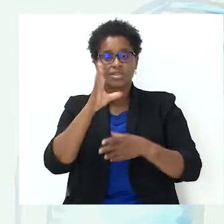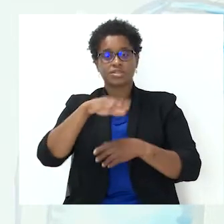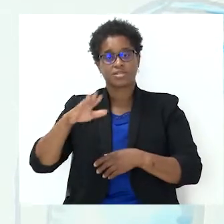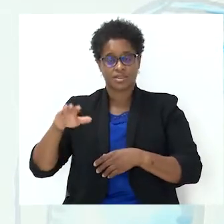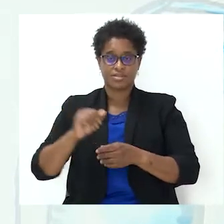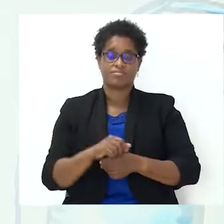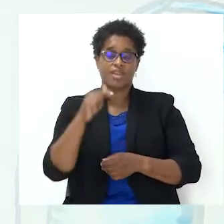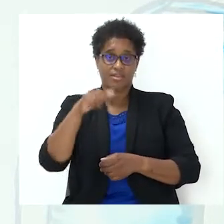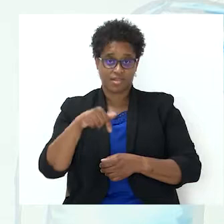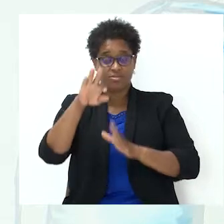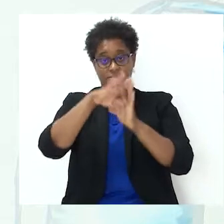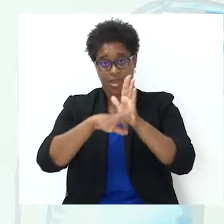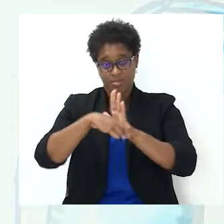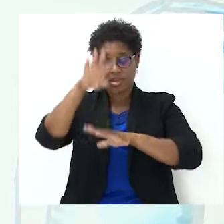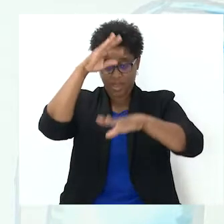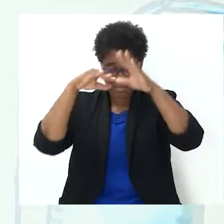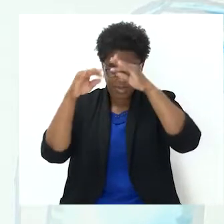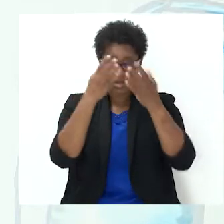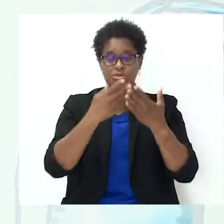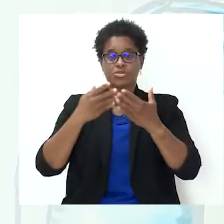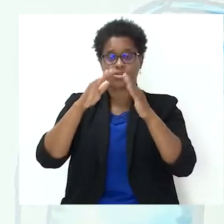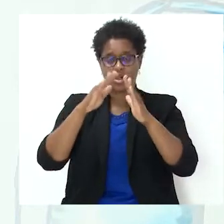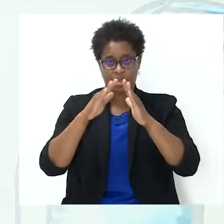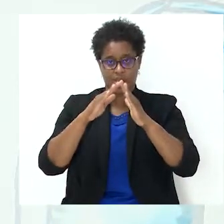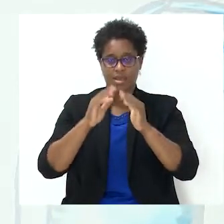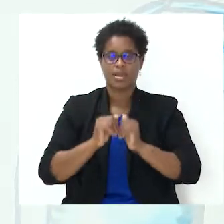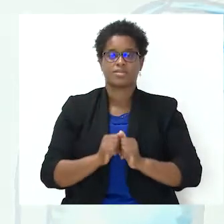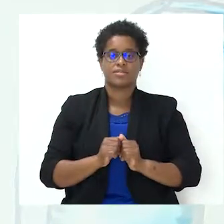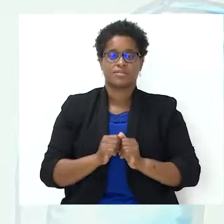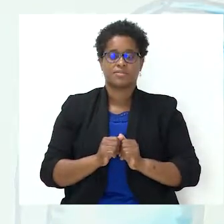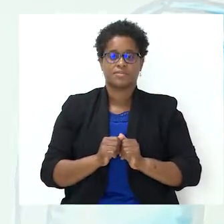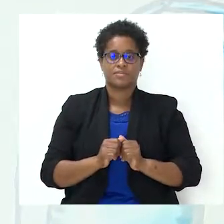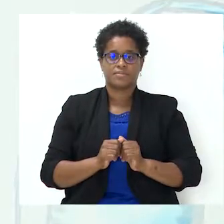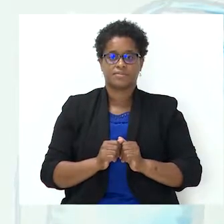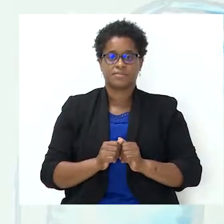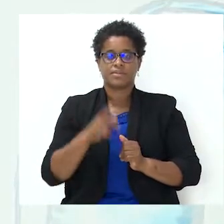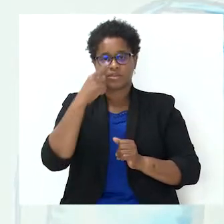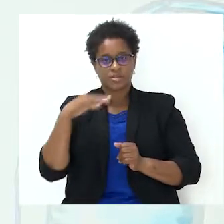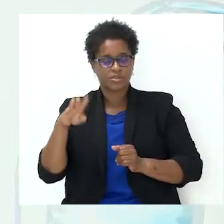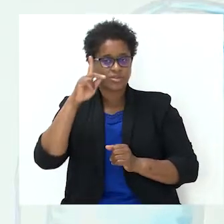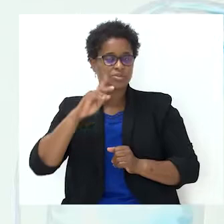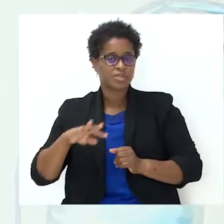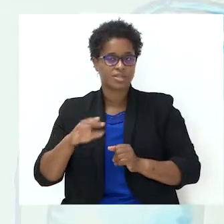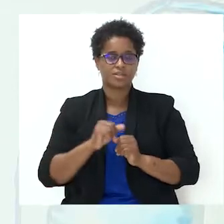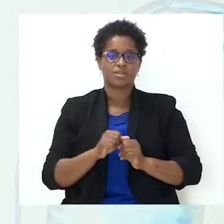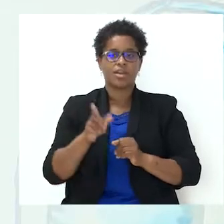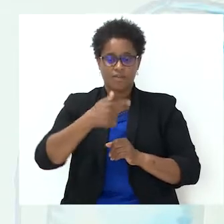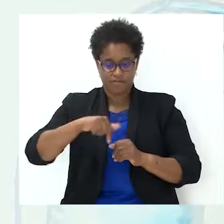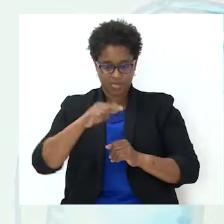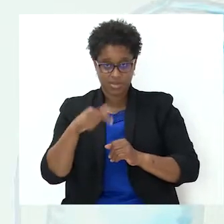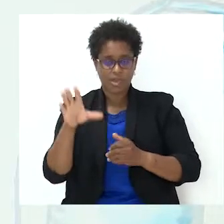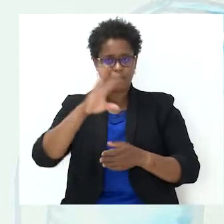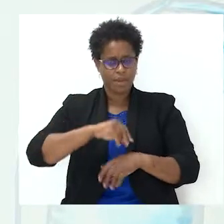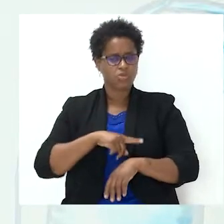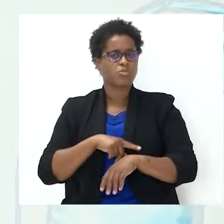Ciências Integradas, aqui no programa Aprender e Estudar em Casa. Meninos e meninas, vamos ter mais